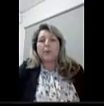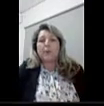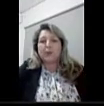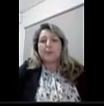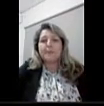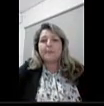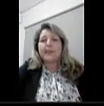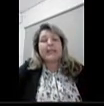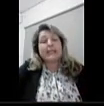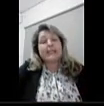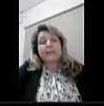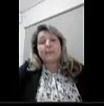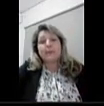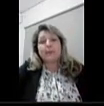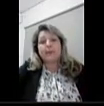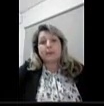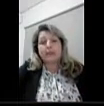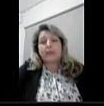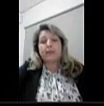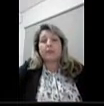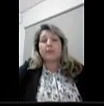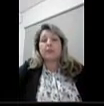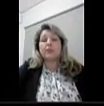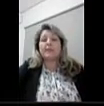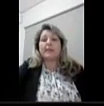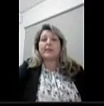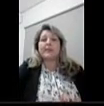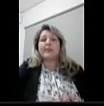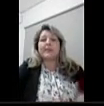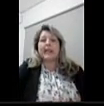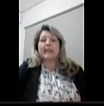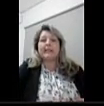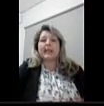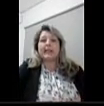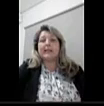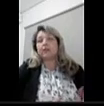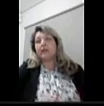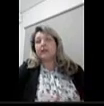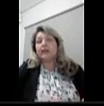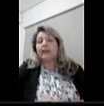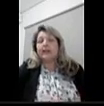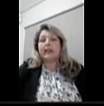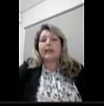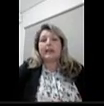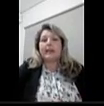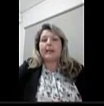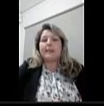computador. E sempre que possível, a gente sabe que às vezes a realidade, né,